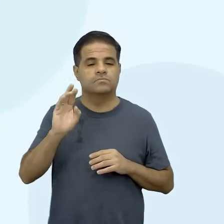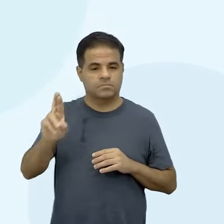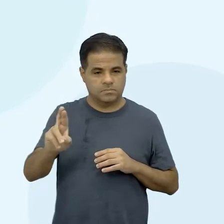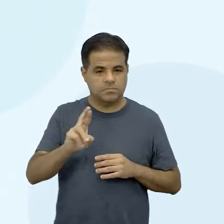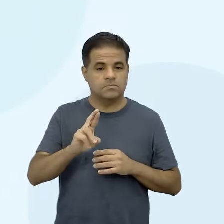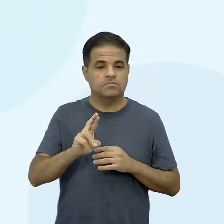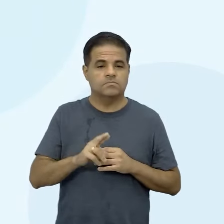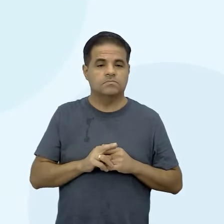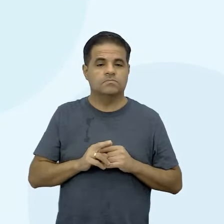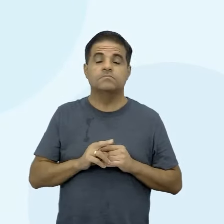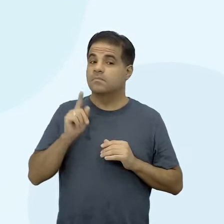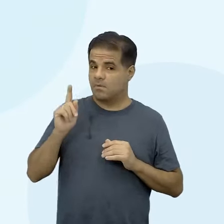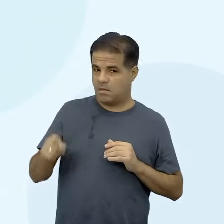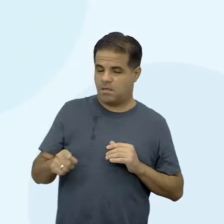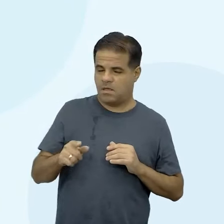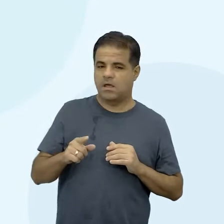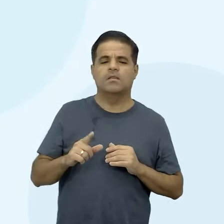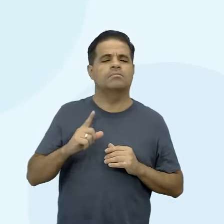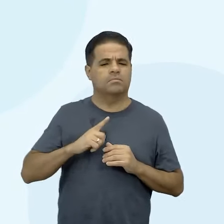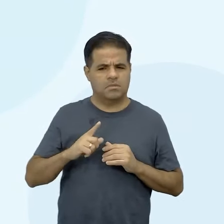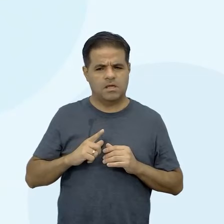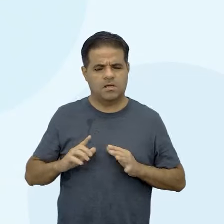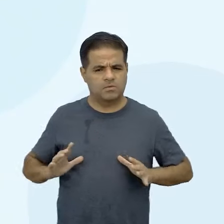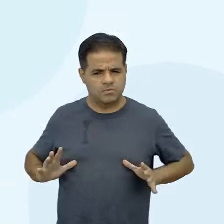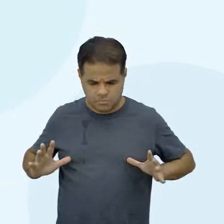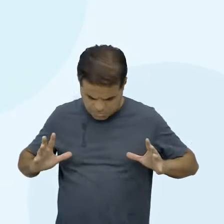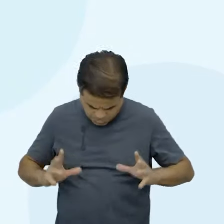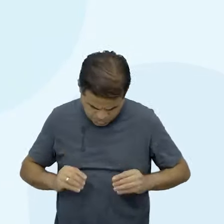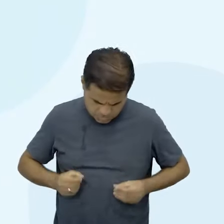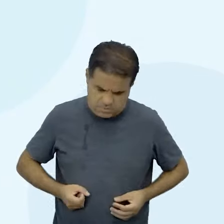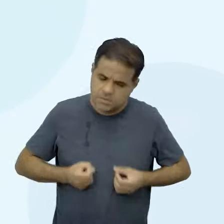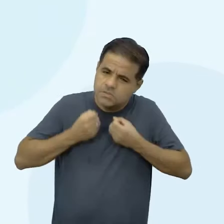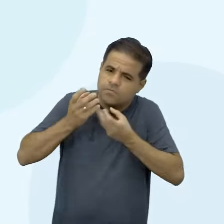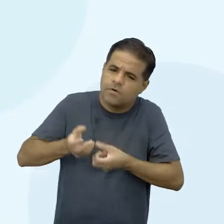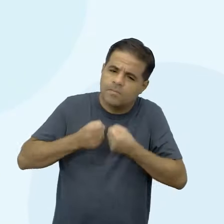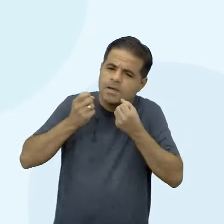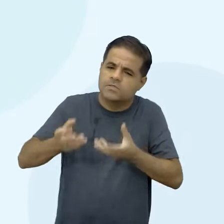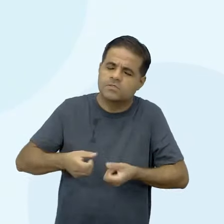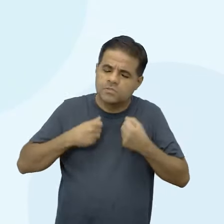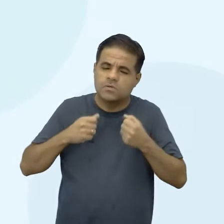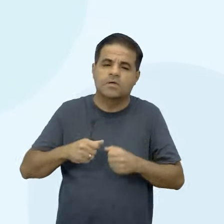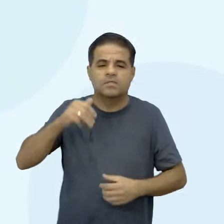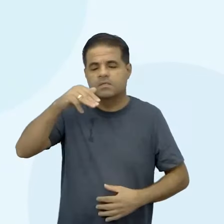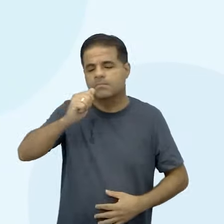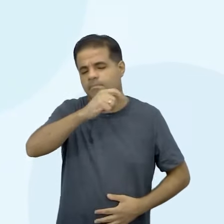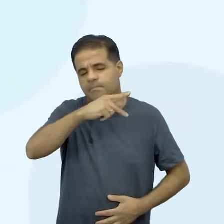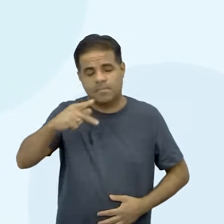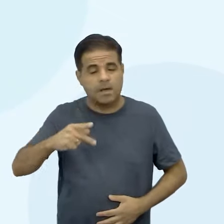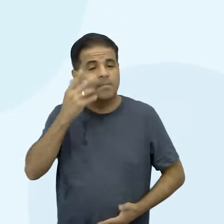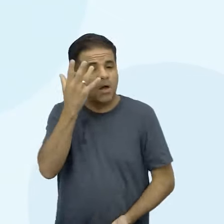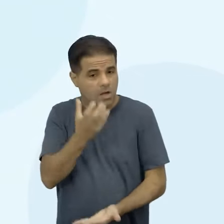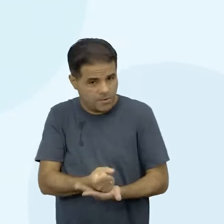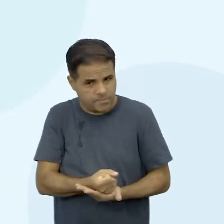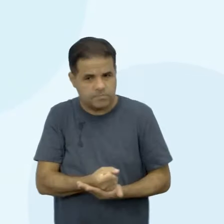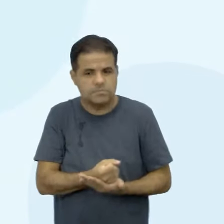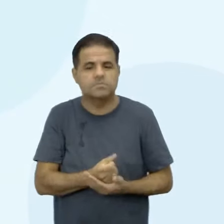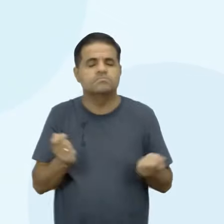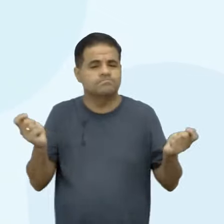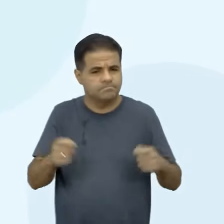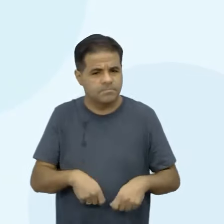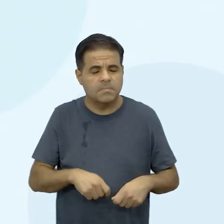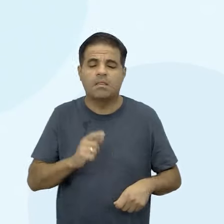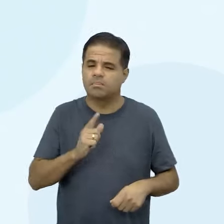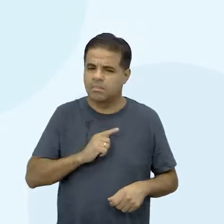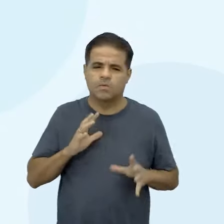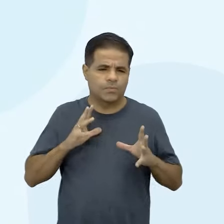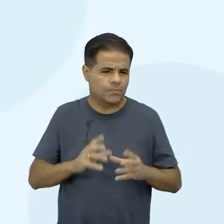novoensinomedio.educacal.sp.gov.br. Então, lá temos todas as informações a respeito desse mapa. Faz o download e você